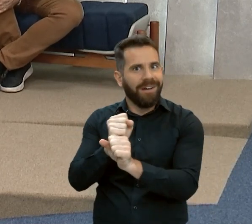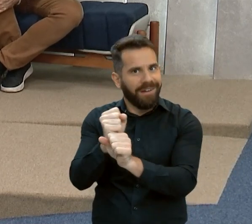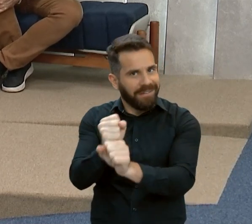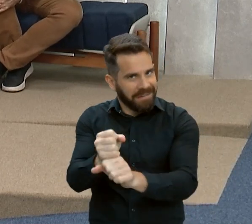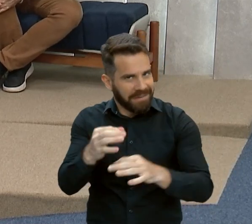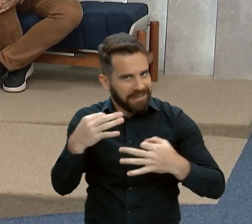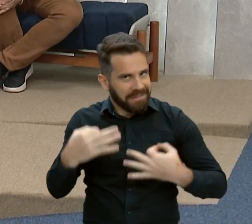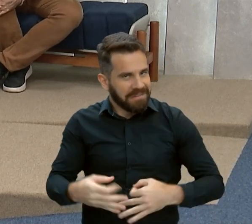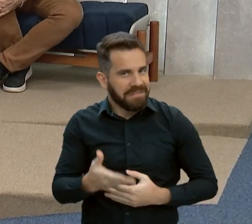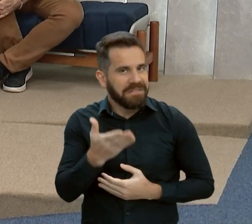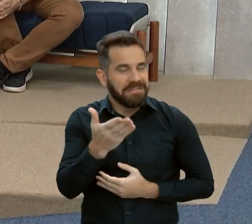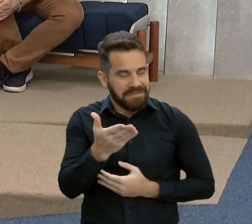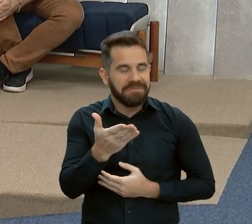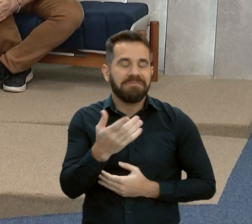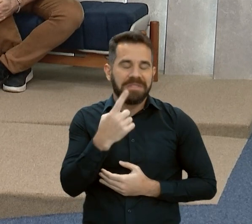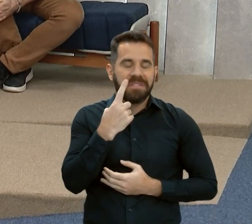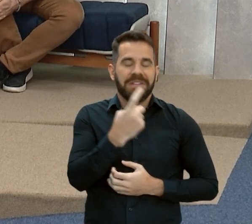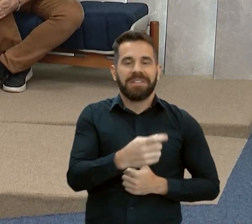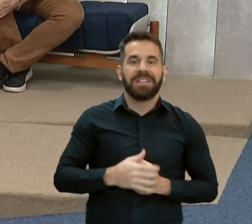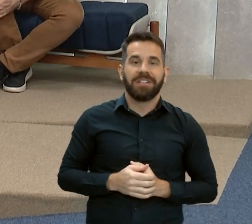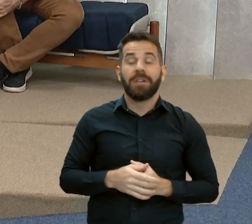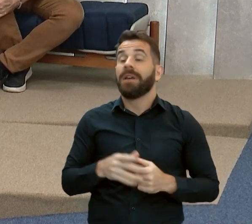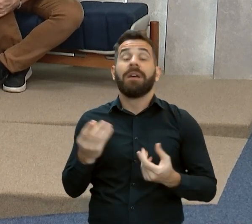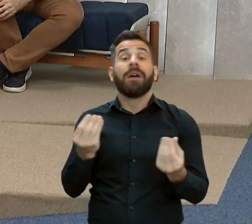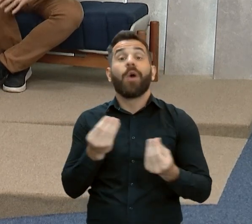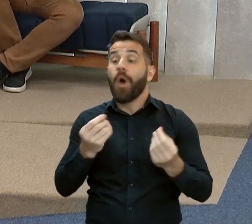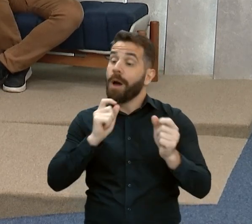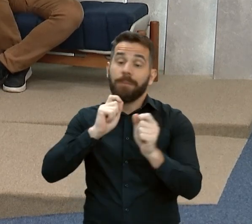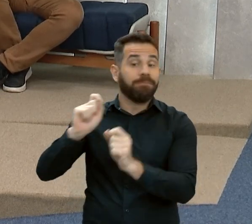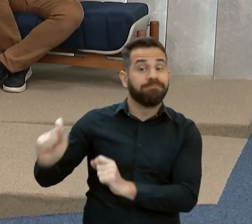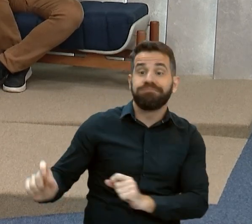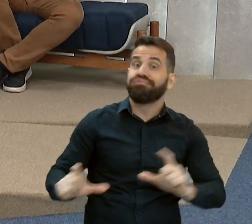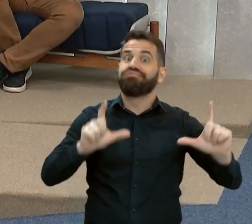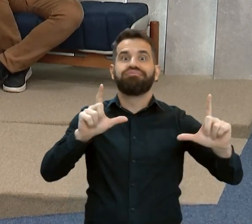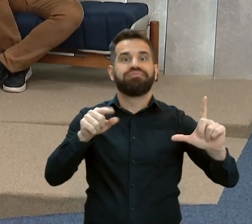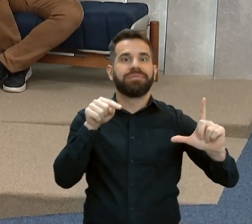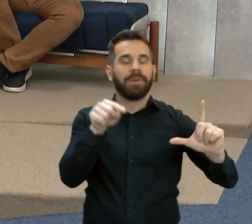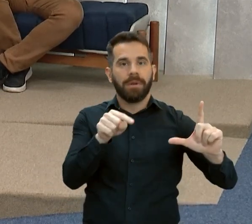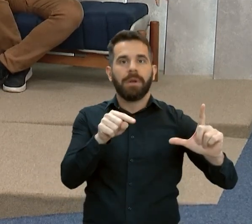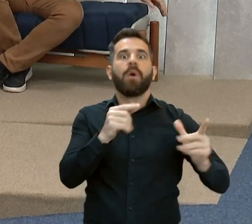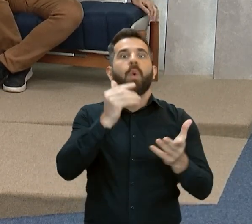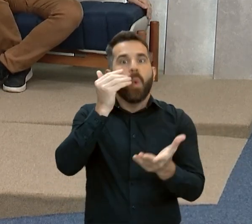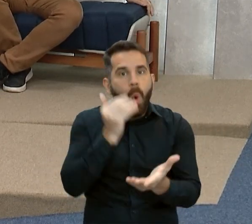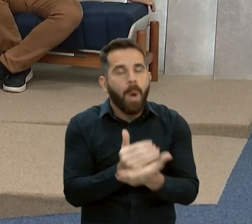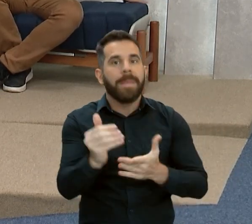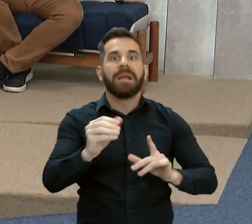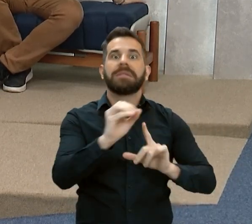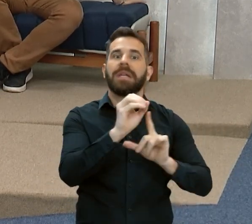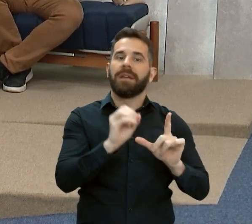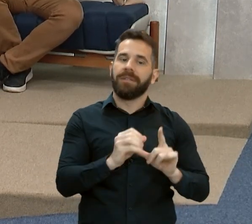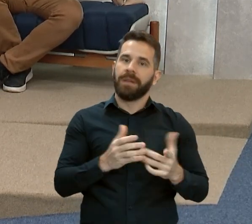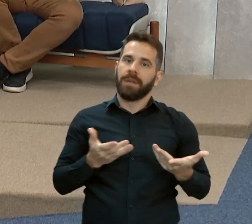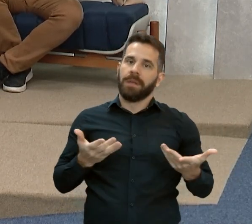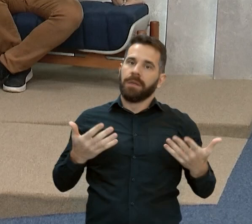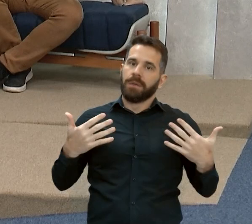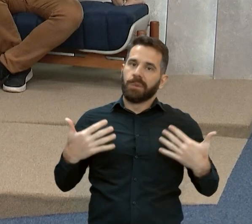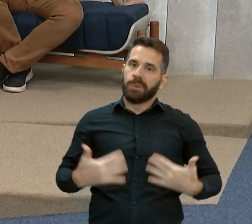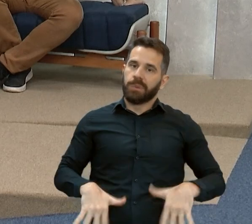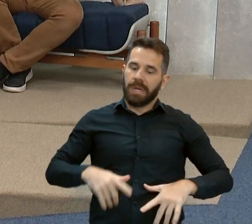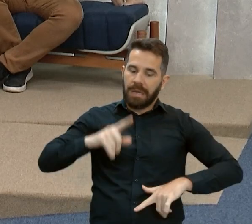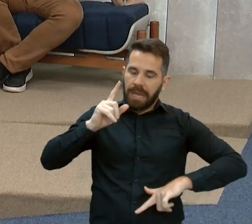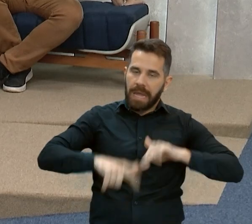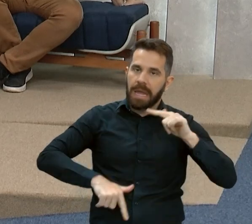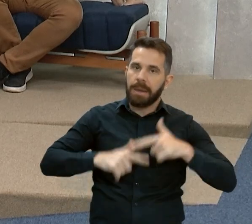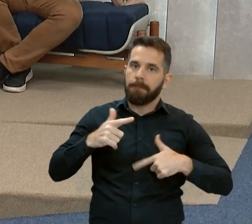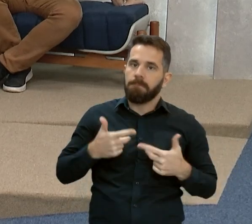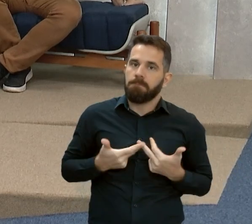E aí, para tudo isso ir ao ar, é necessário colocar uma parafernália para funcionar. No início o senhor mesmo estava dizendo que teve